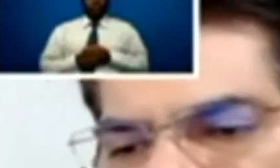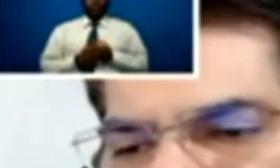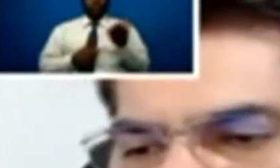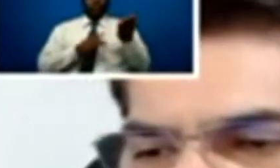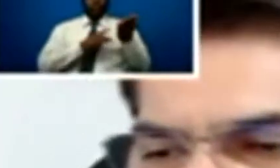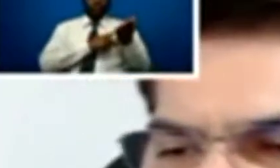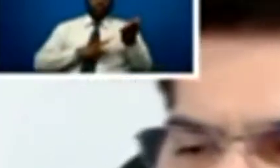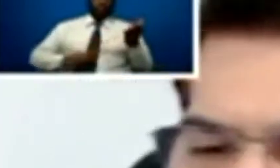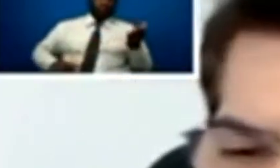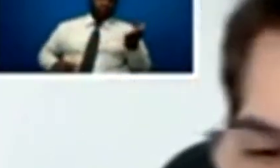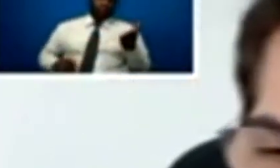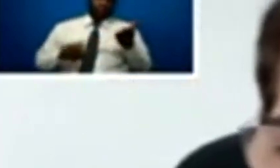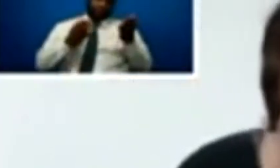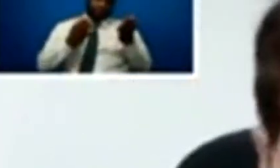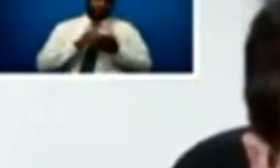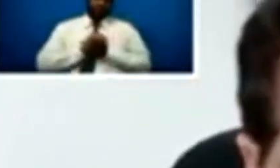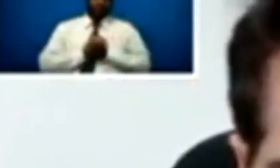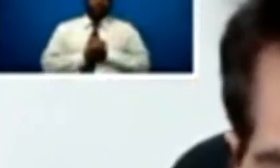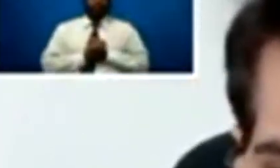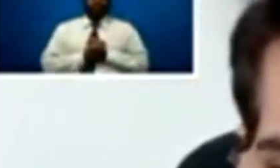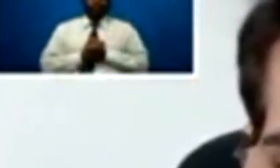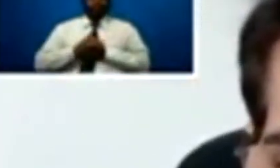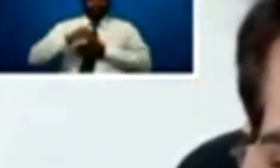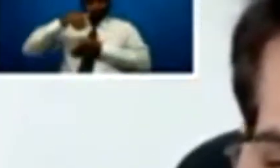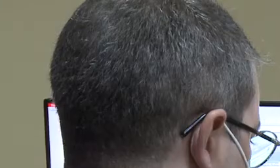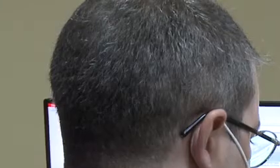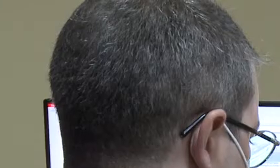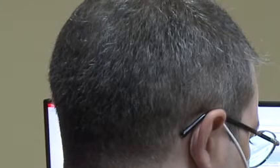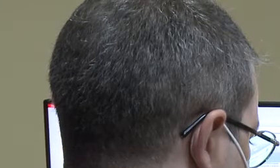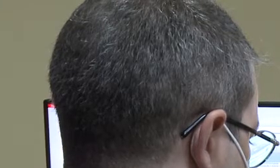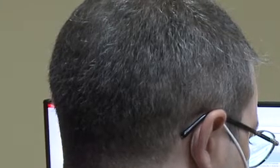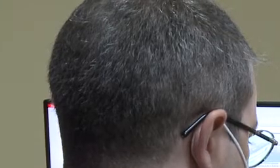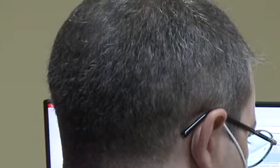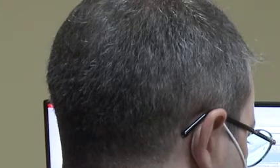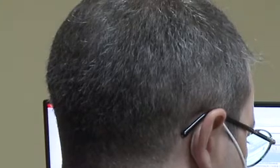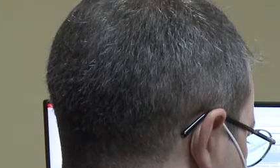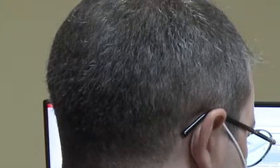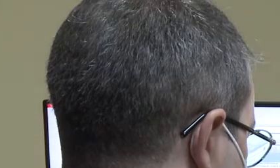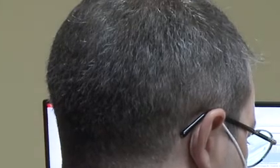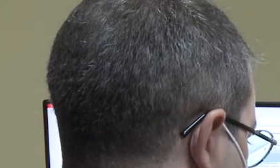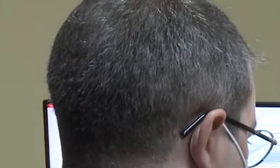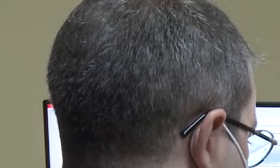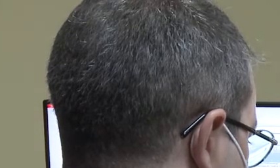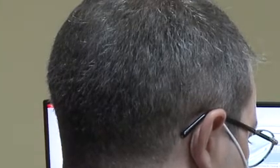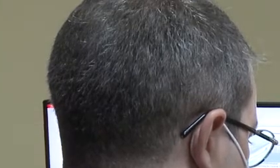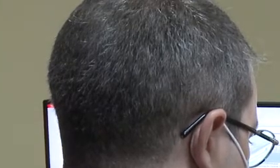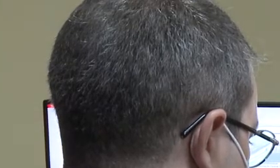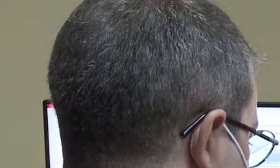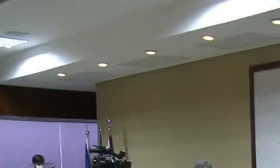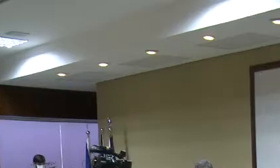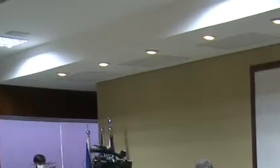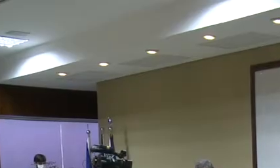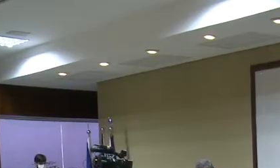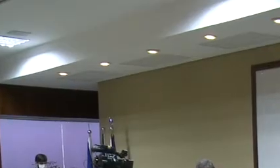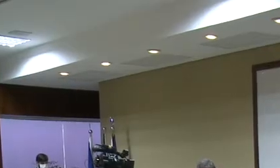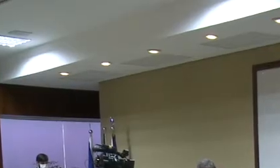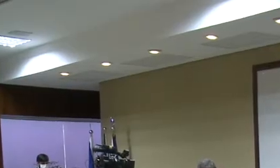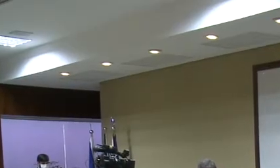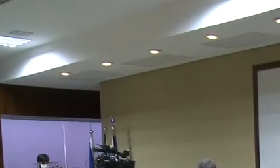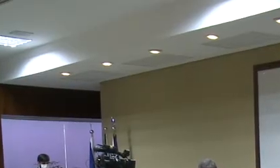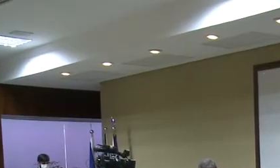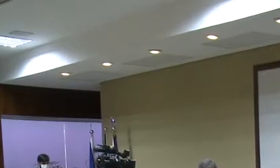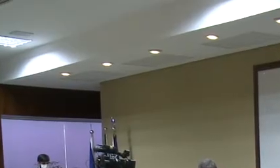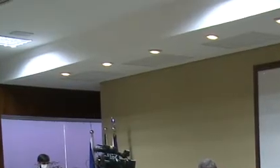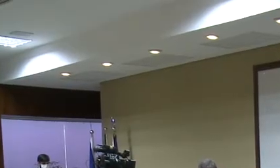Neto concedeu a cautelar após denúncias de supostas irregularidades no processo licitatório instaurado na